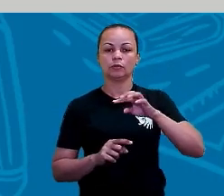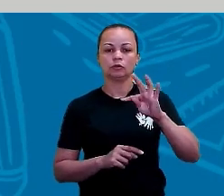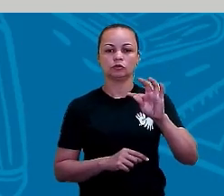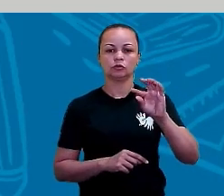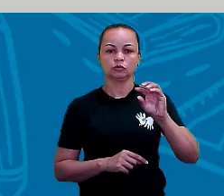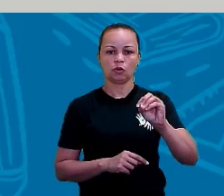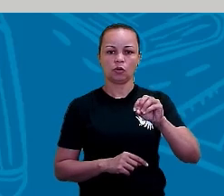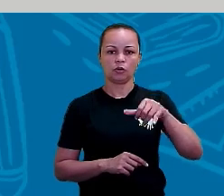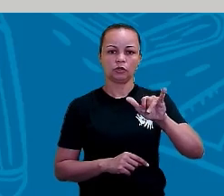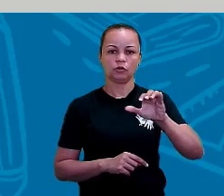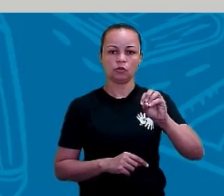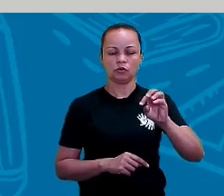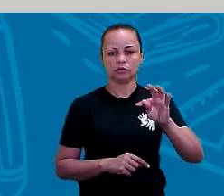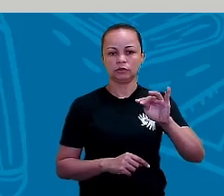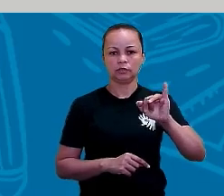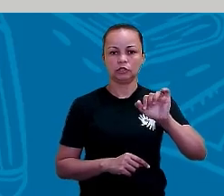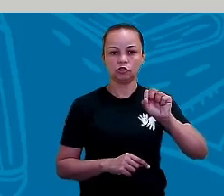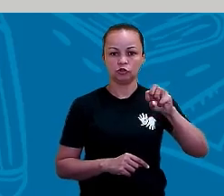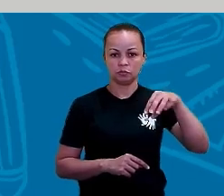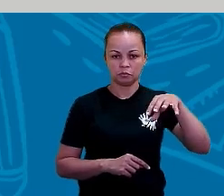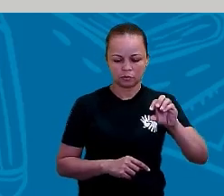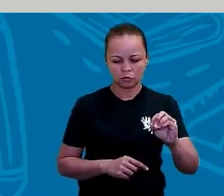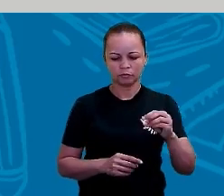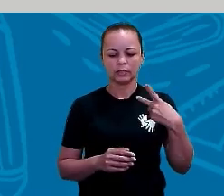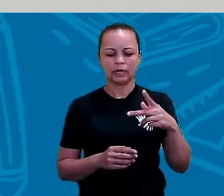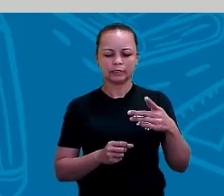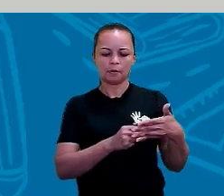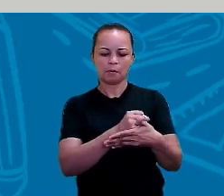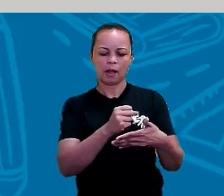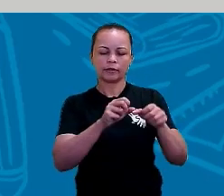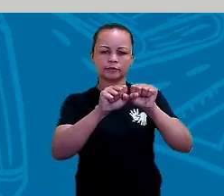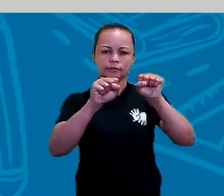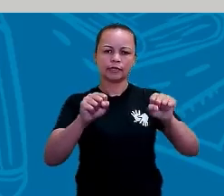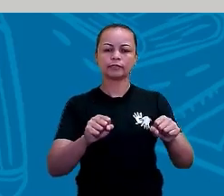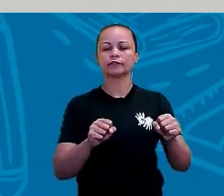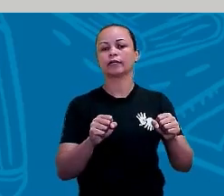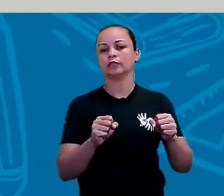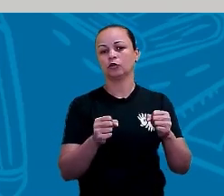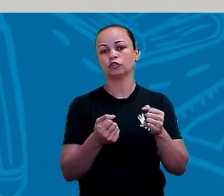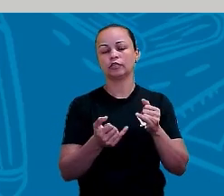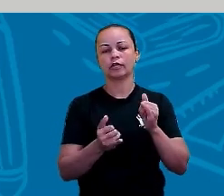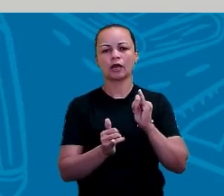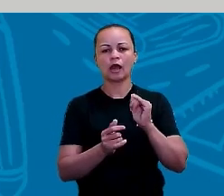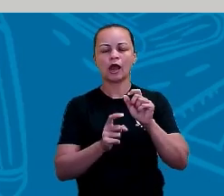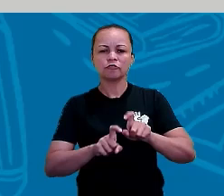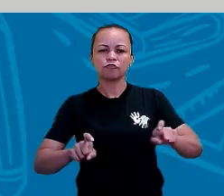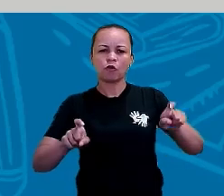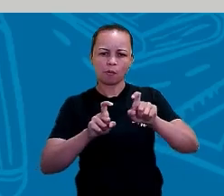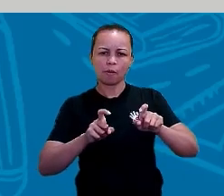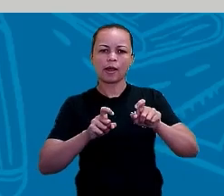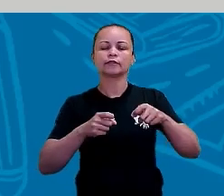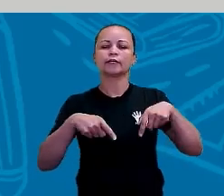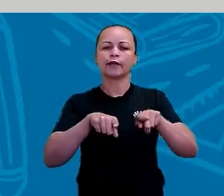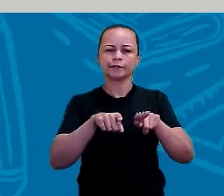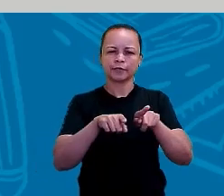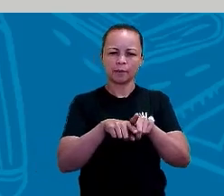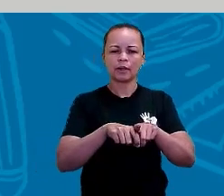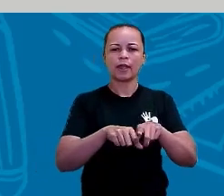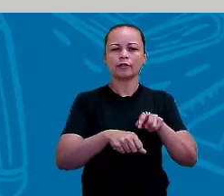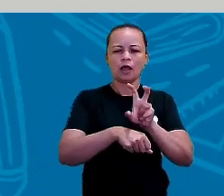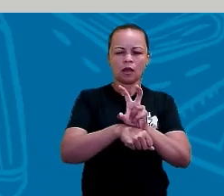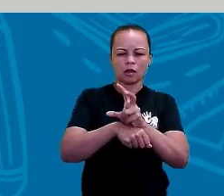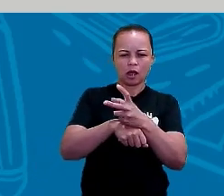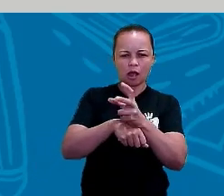toyotismo, certo? Que a sua base é a tecnologia da informática e da robótica. Olha aí, começando a chegar aí,